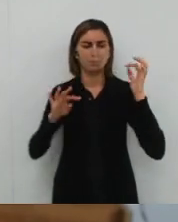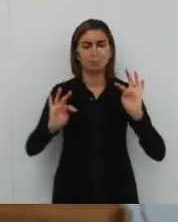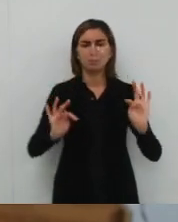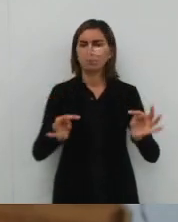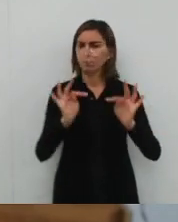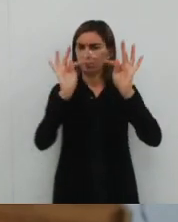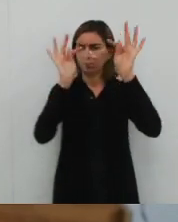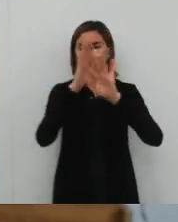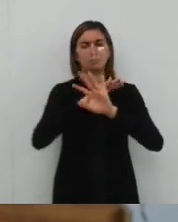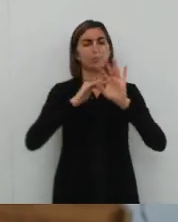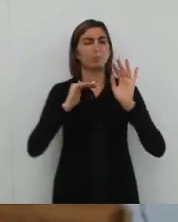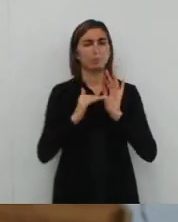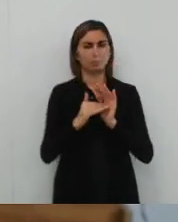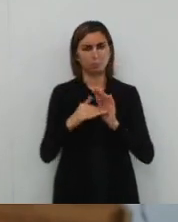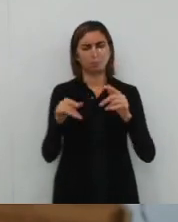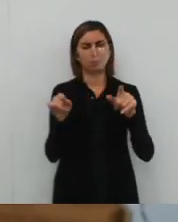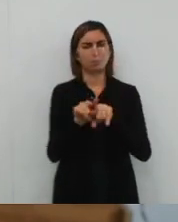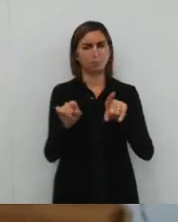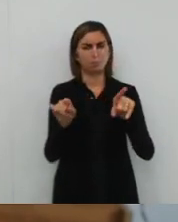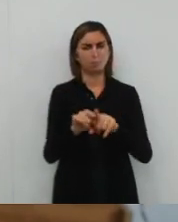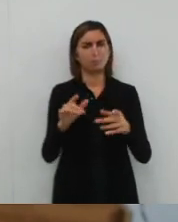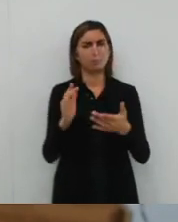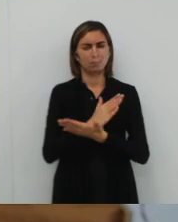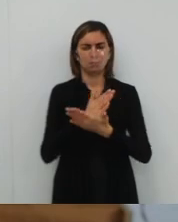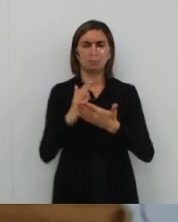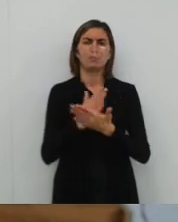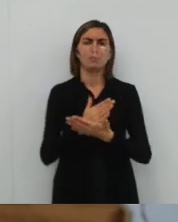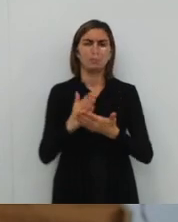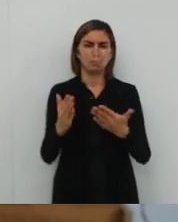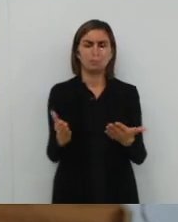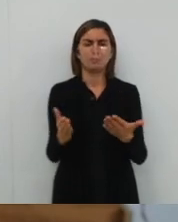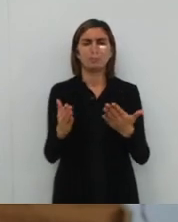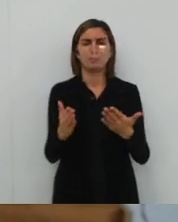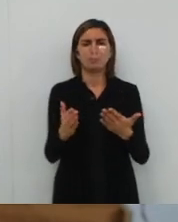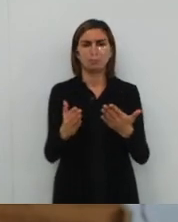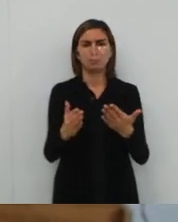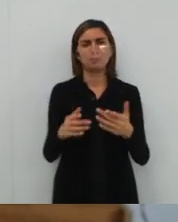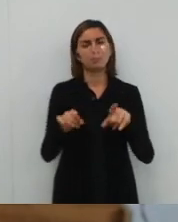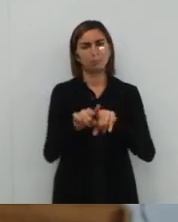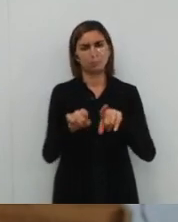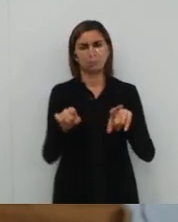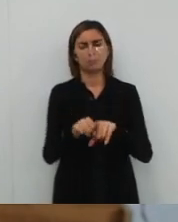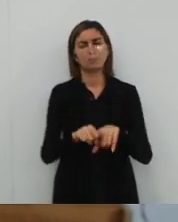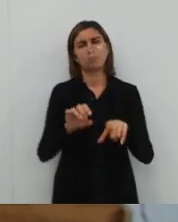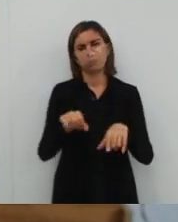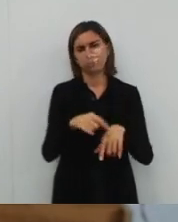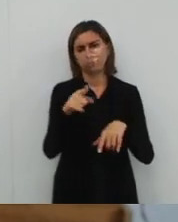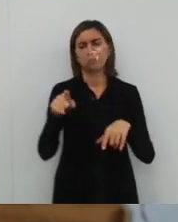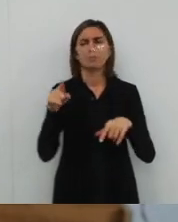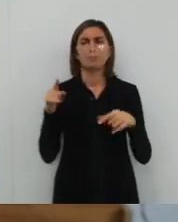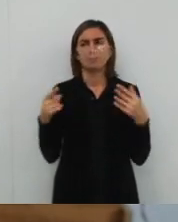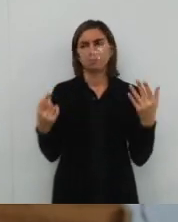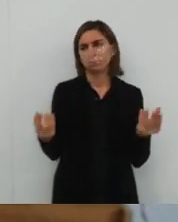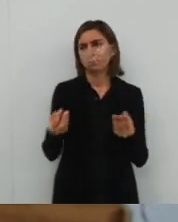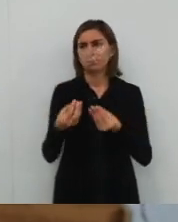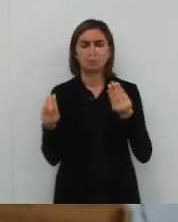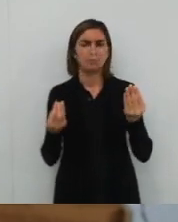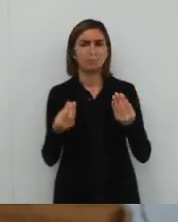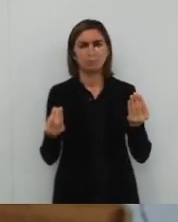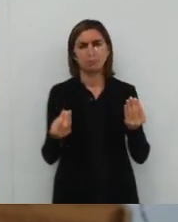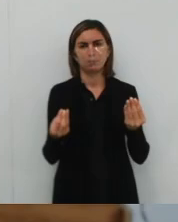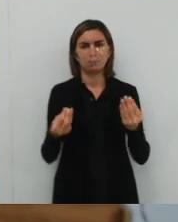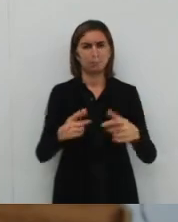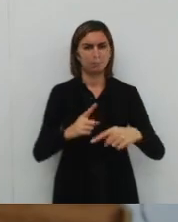tecnologia, tudo isso. Mas também tem alguns pontos que também não são bem assim, vamos dizer